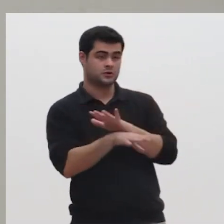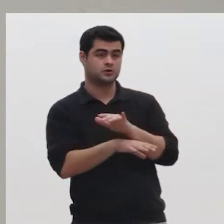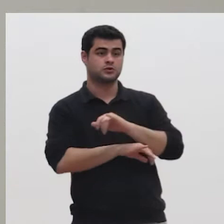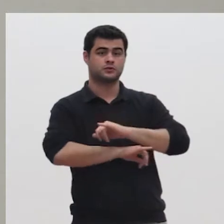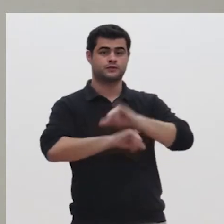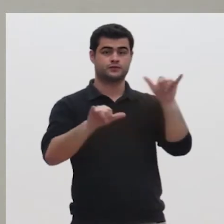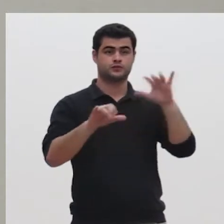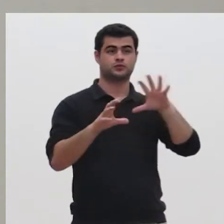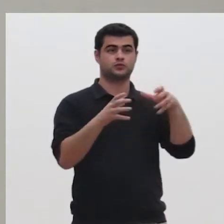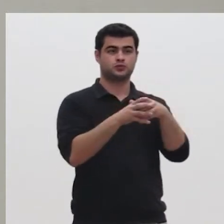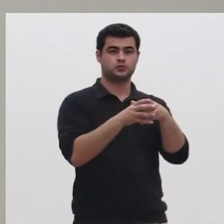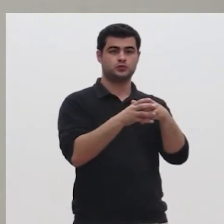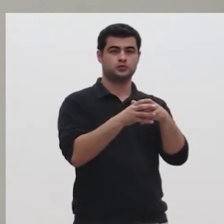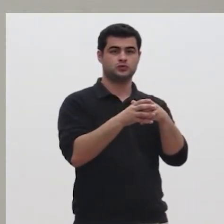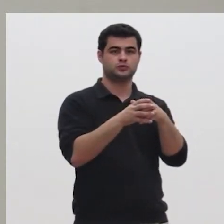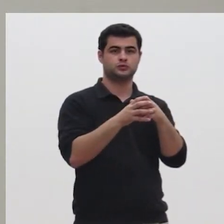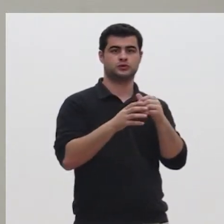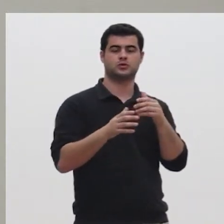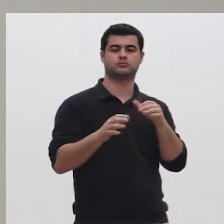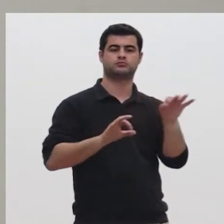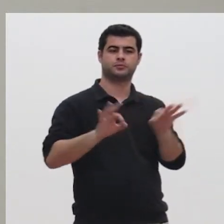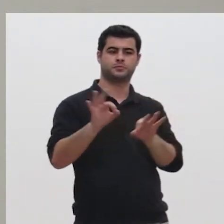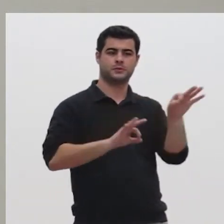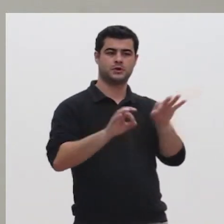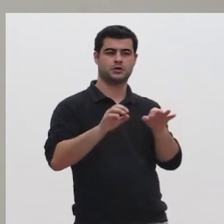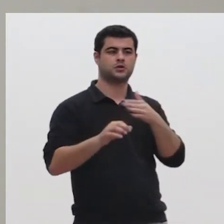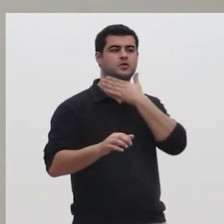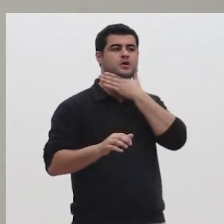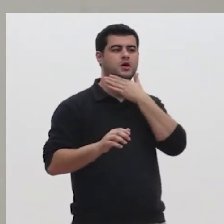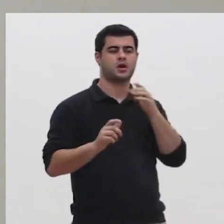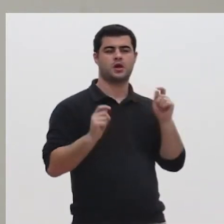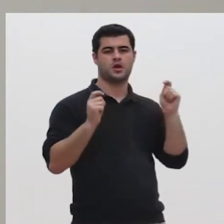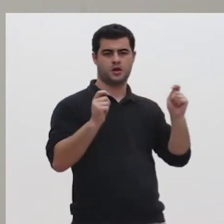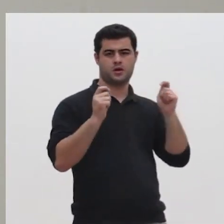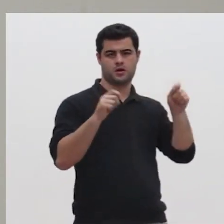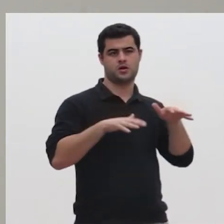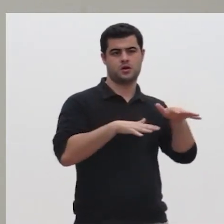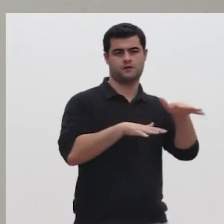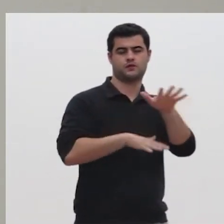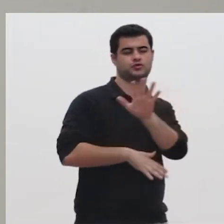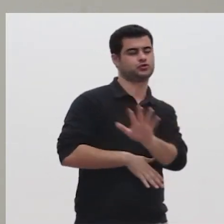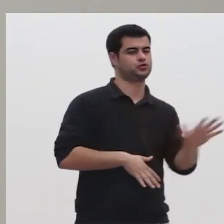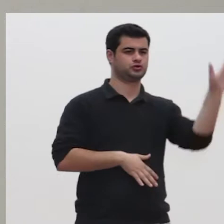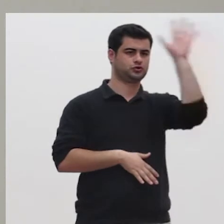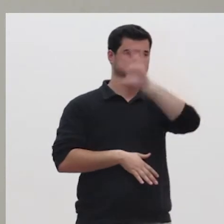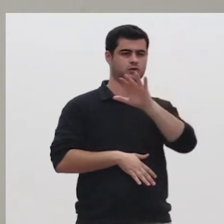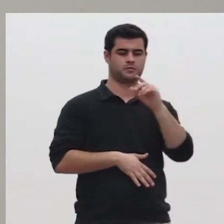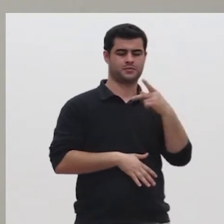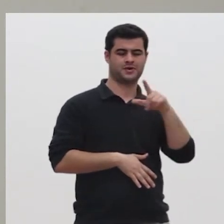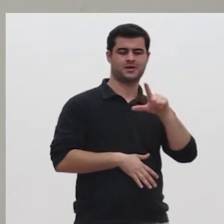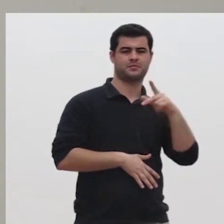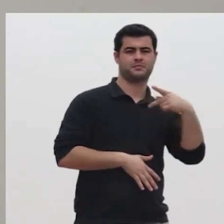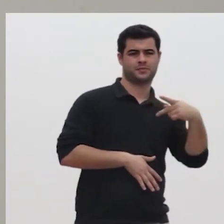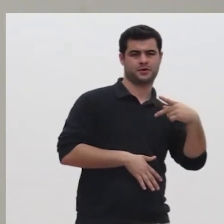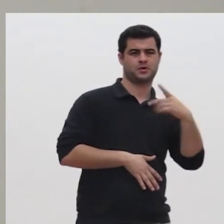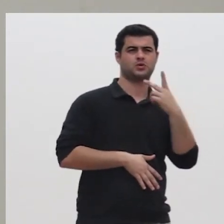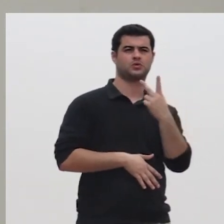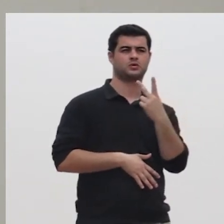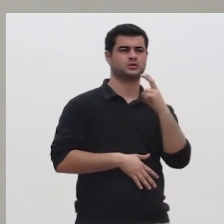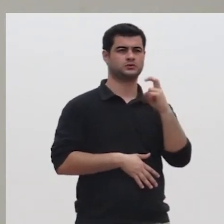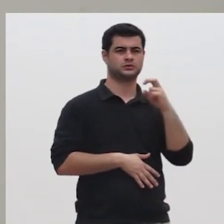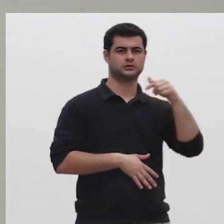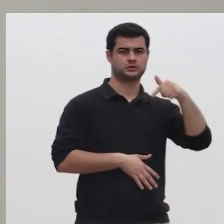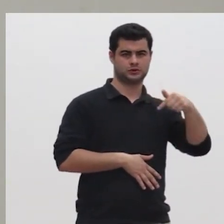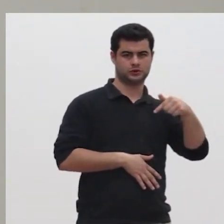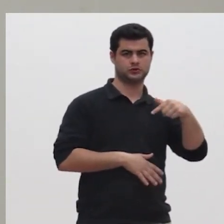estão chamando uma greve geral dos trabalhadores, porque se o decreto, o PLP 257 e a medida